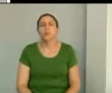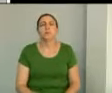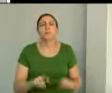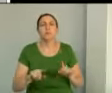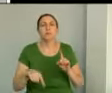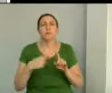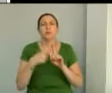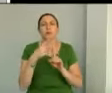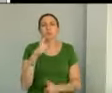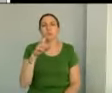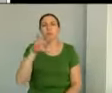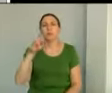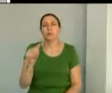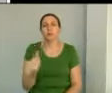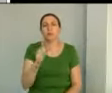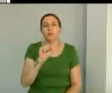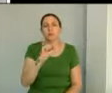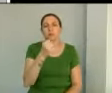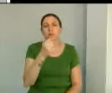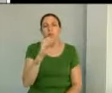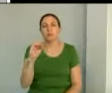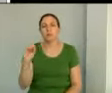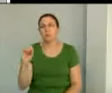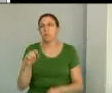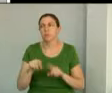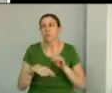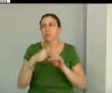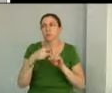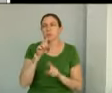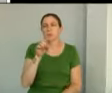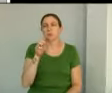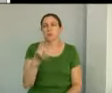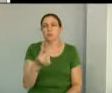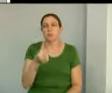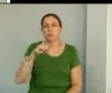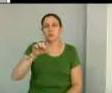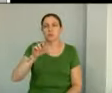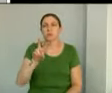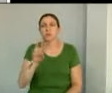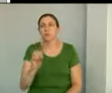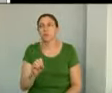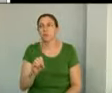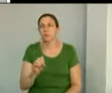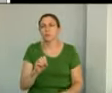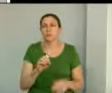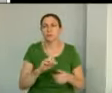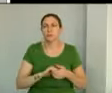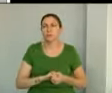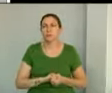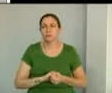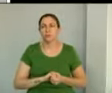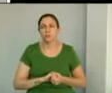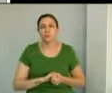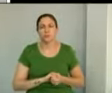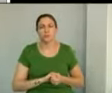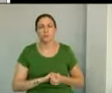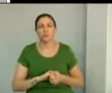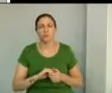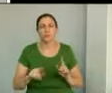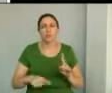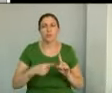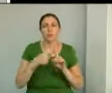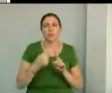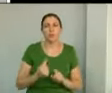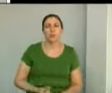Mais R$ 1.800.000 de amortização da dívida e mais R$ 16.920.000 de reserva, considerando reserva de contingência da prefeitura e mais valores